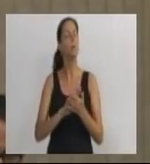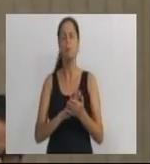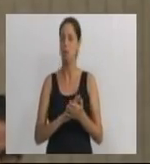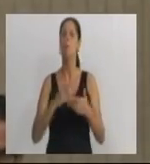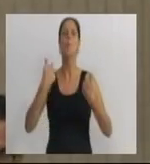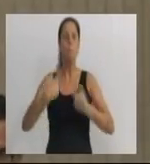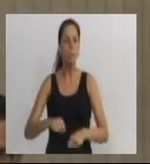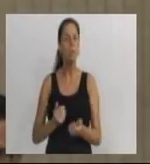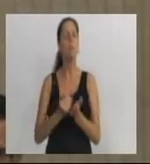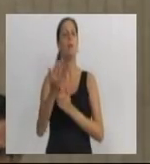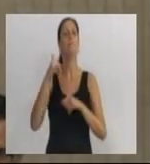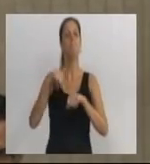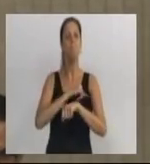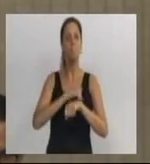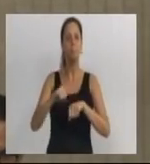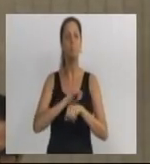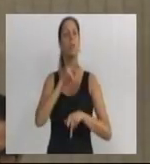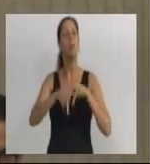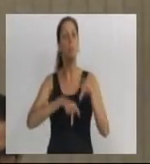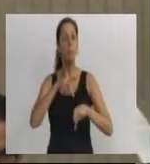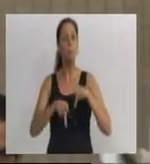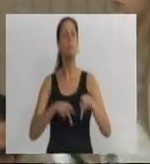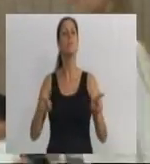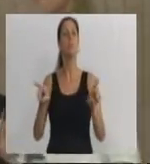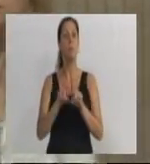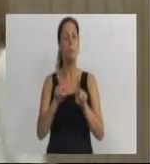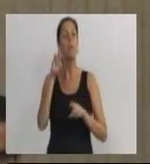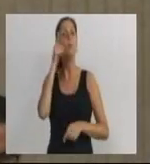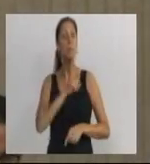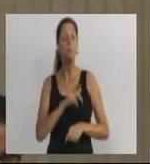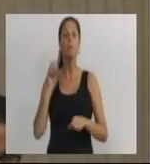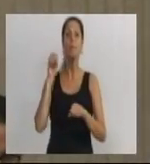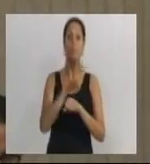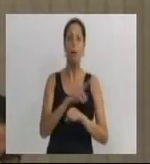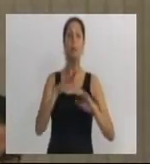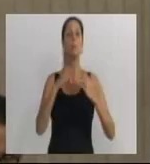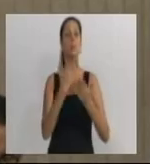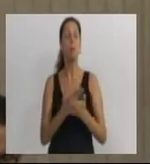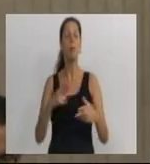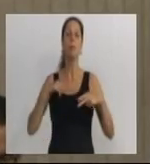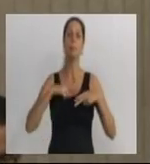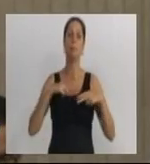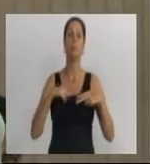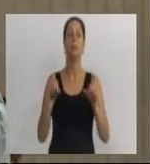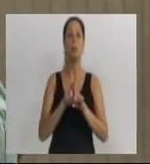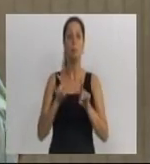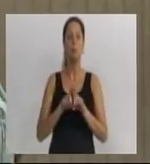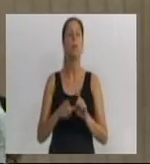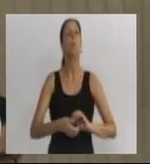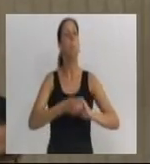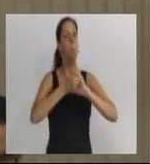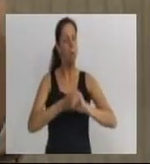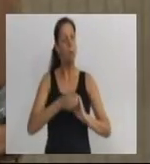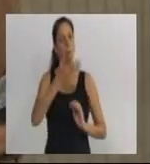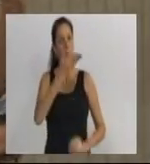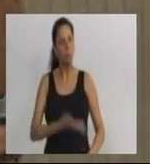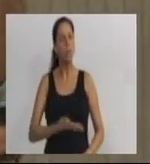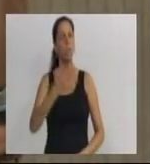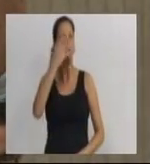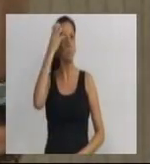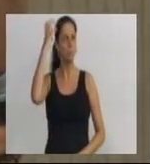à população para que ela possa, através das creches privadas, ter a sua demanda pública atendida. Parabéns por levantar esse assunto. Eu só